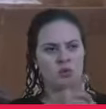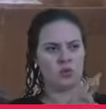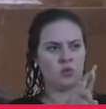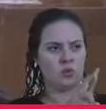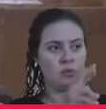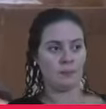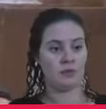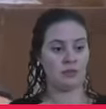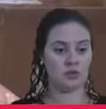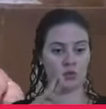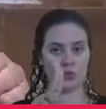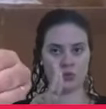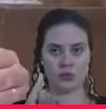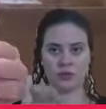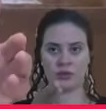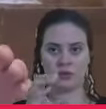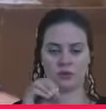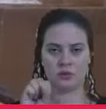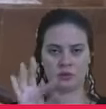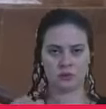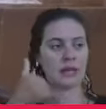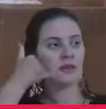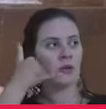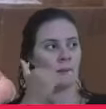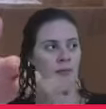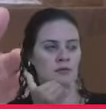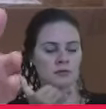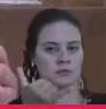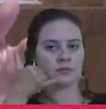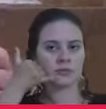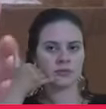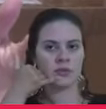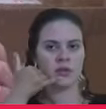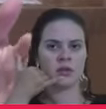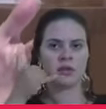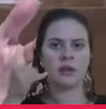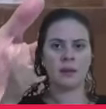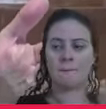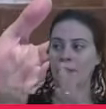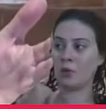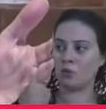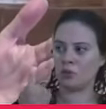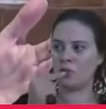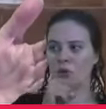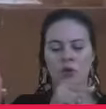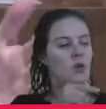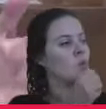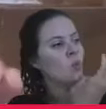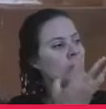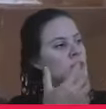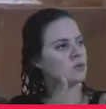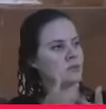do Distrito Federal e geral Quantos anos a gente precisa aqui ou seja raciocina 40 pessoas por ônibus